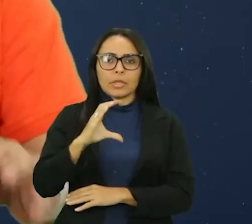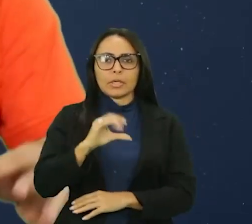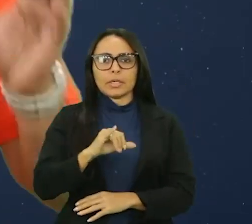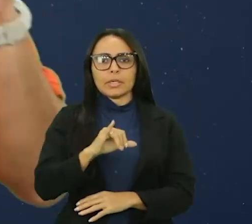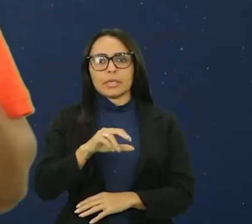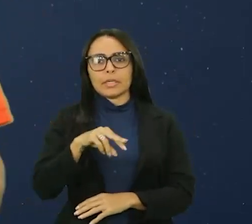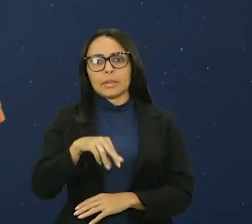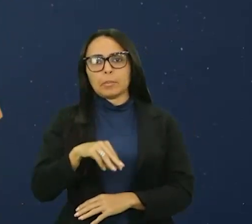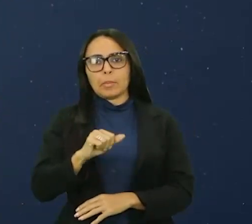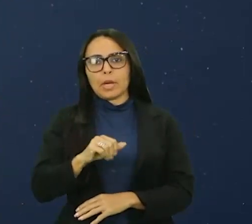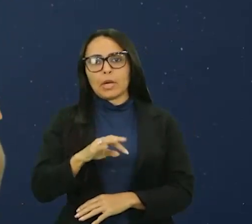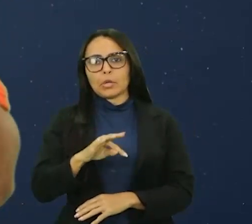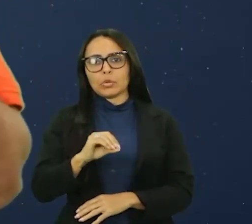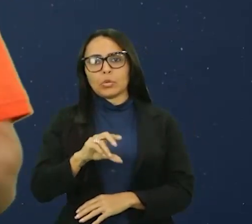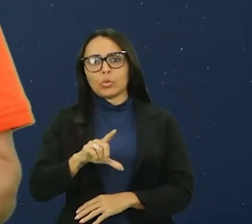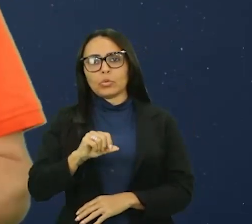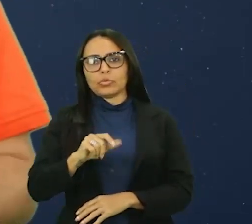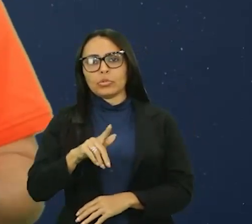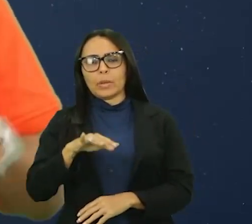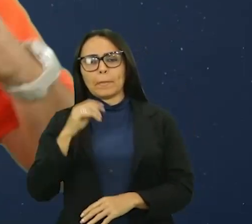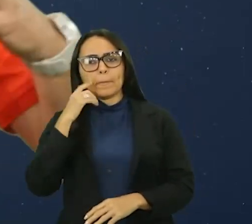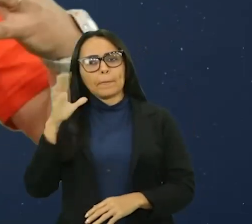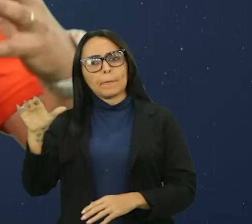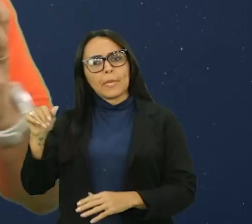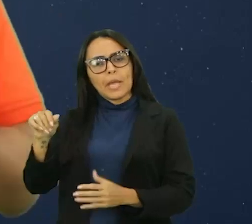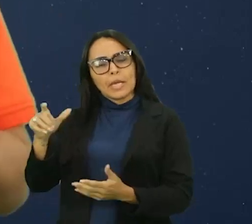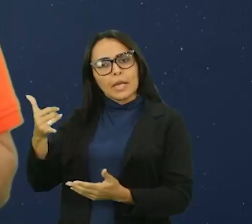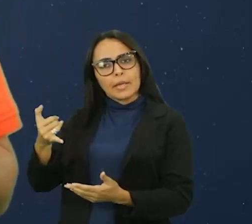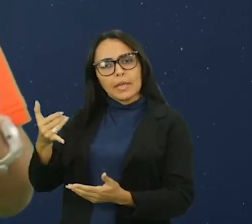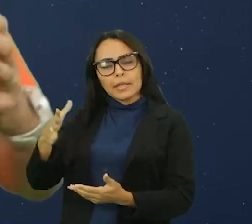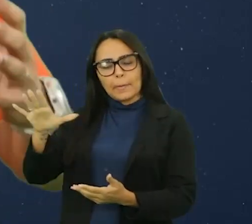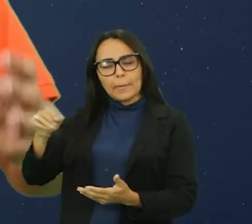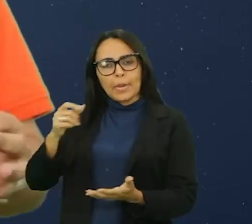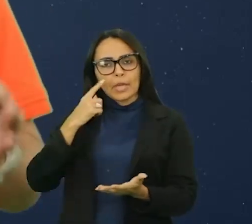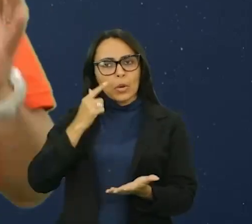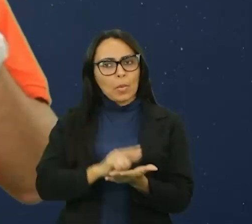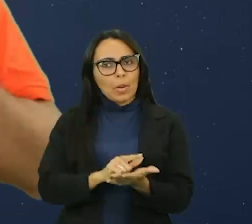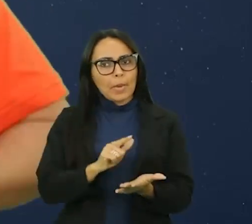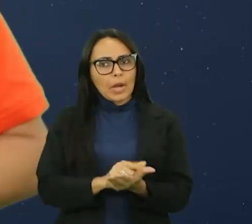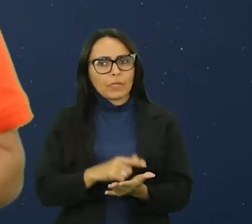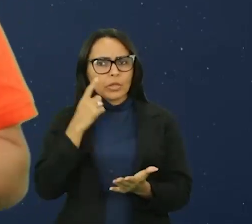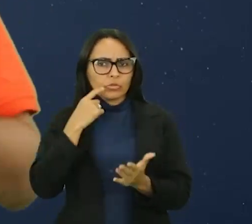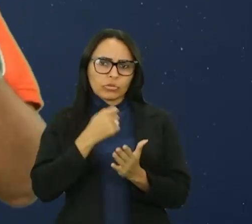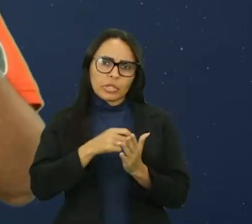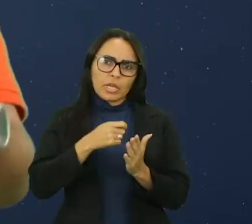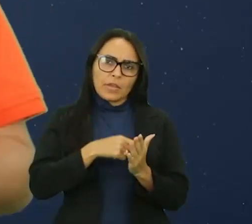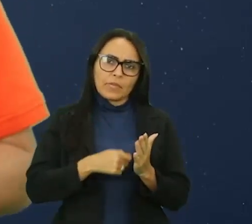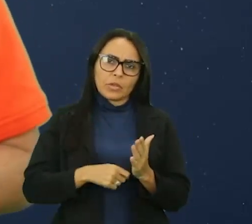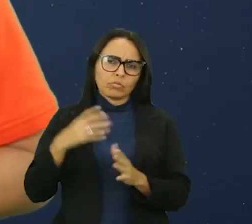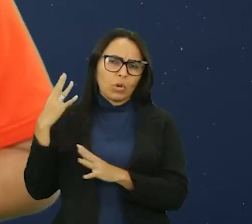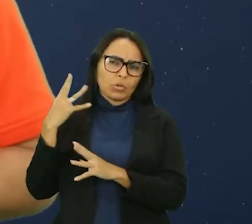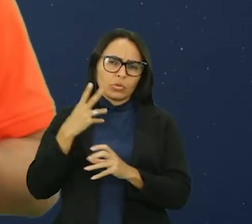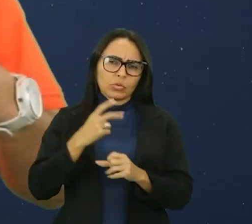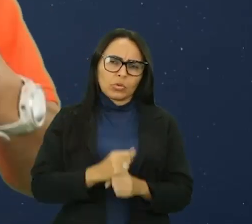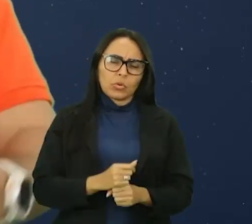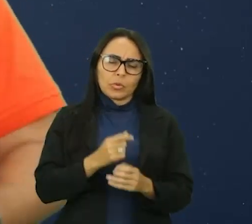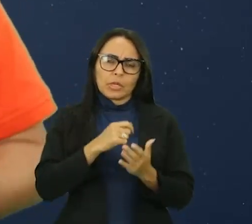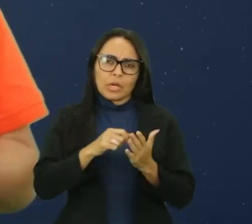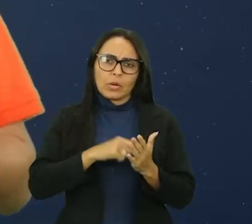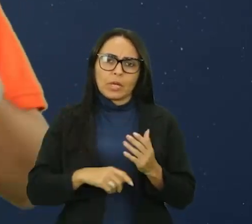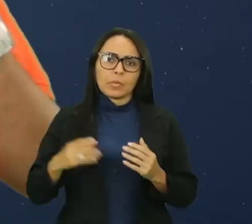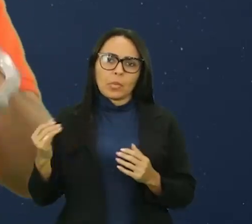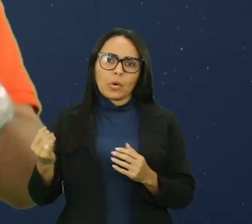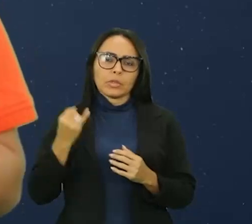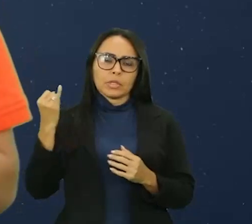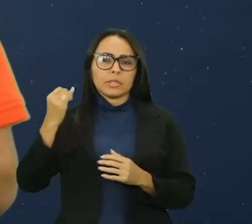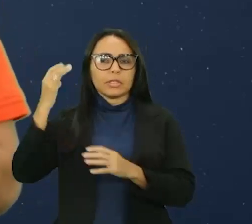você faça? Pega teu papel, pega tua caneta, vai fazendo aí um esboço da aula, é muito importante na hora de você revisar